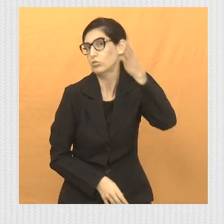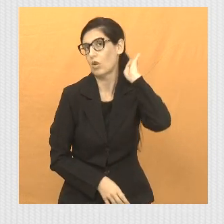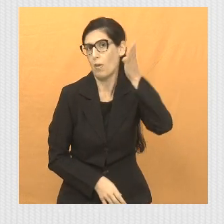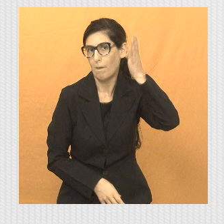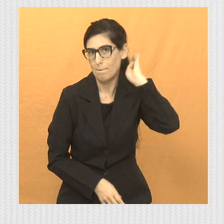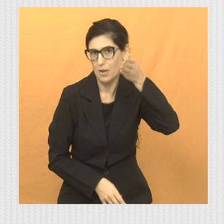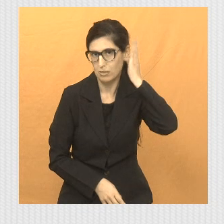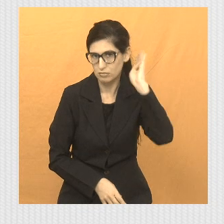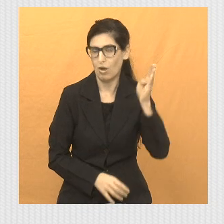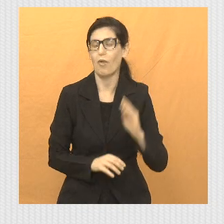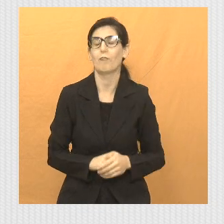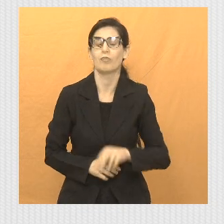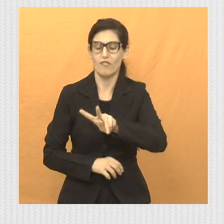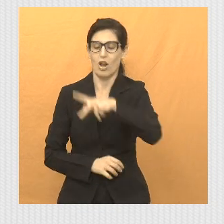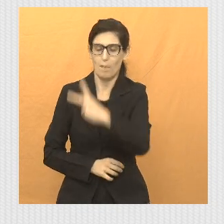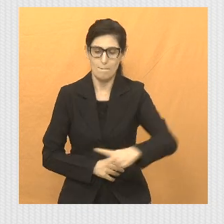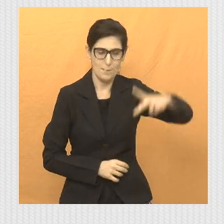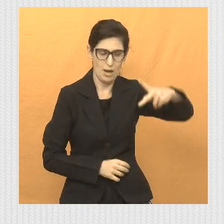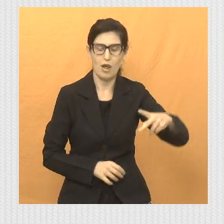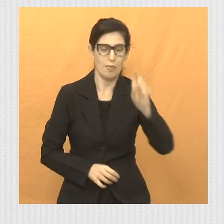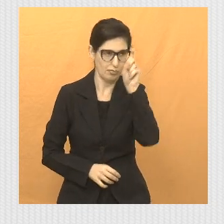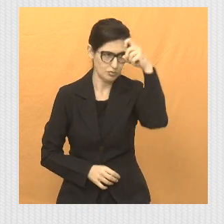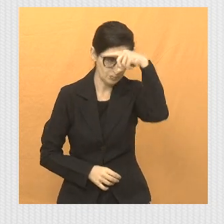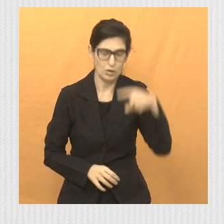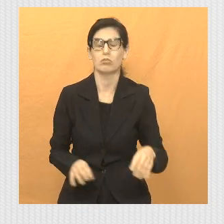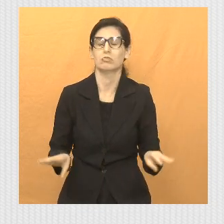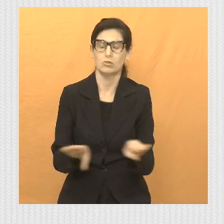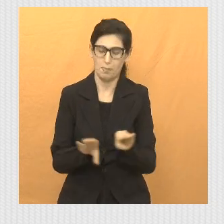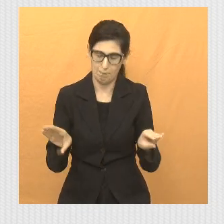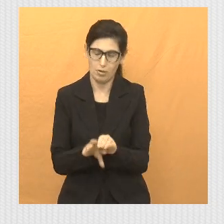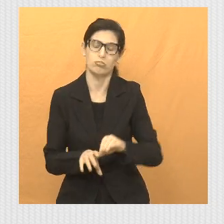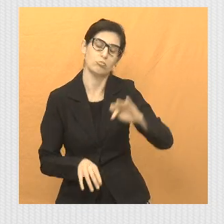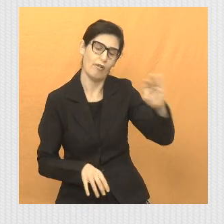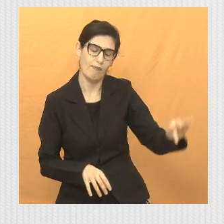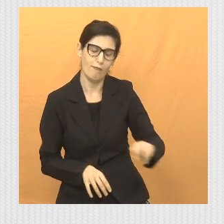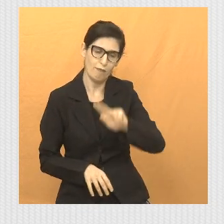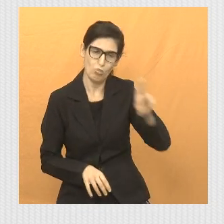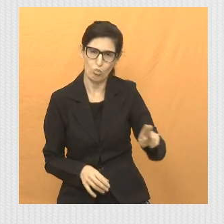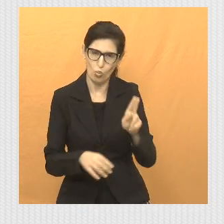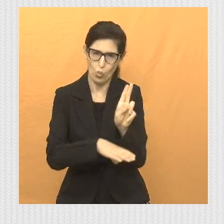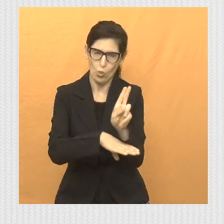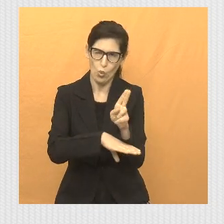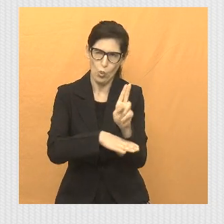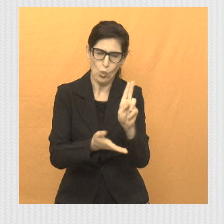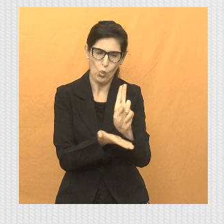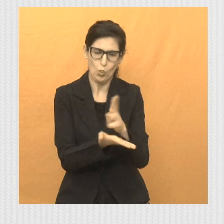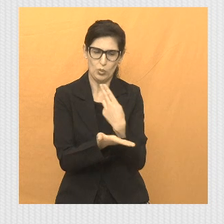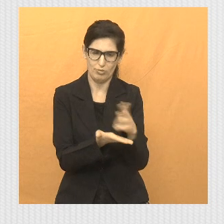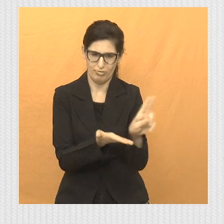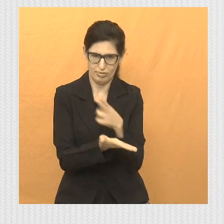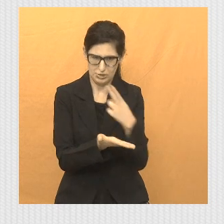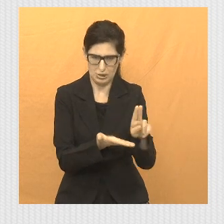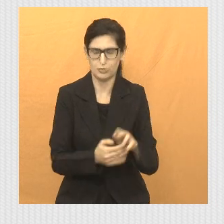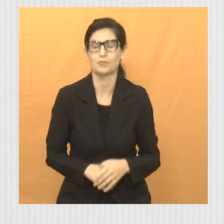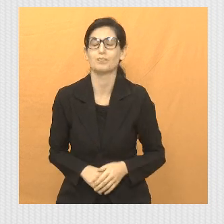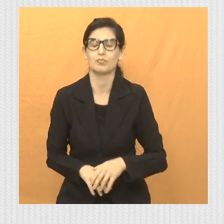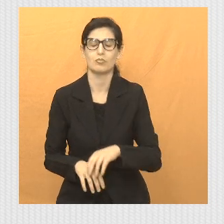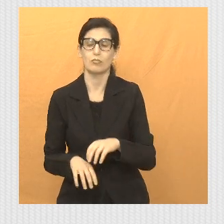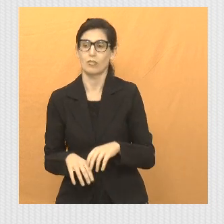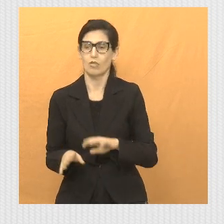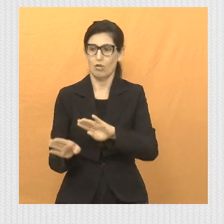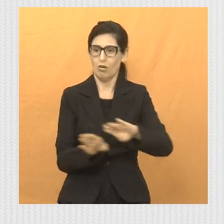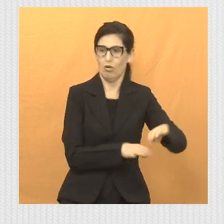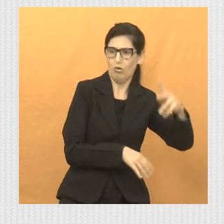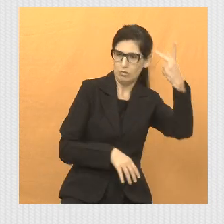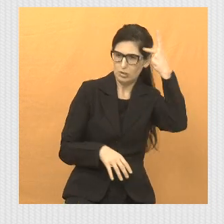Regional do Vale do Paraíba e o Hospital Universitário. Em São Paulo, temos o Hospital das Clínicas, Santa Casa